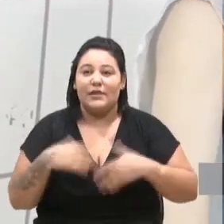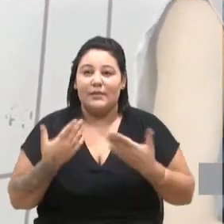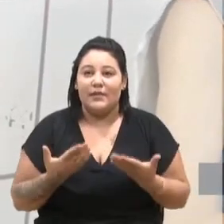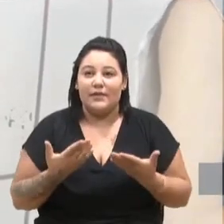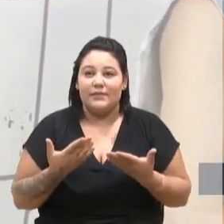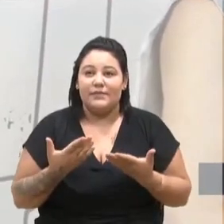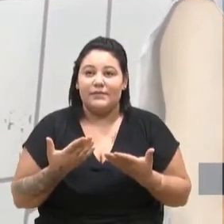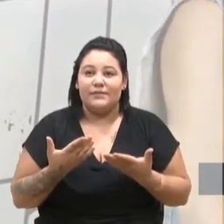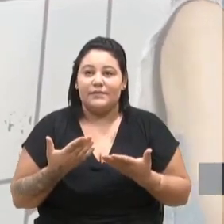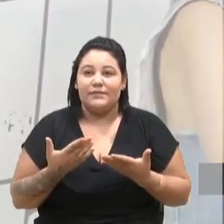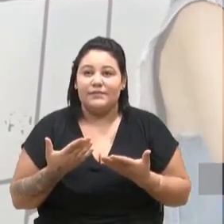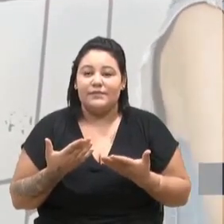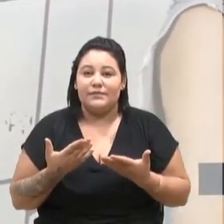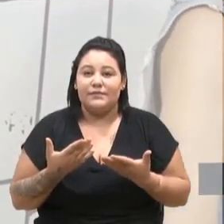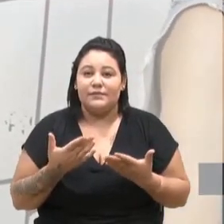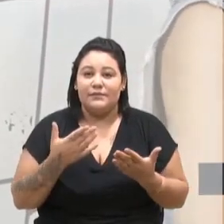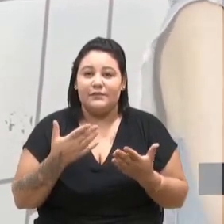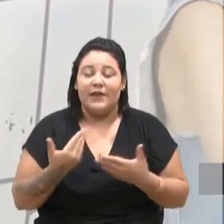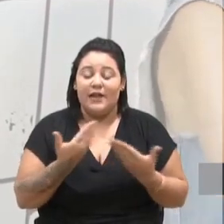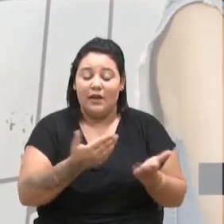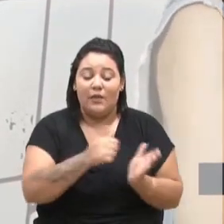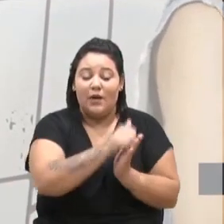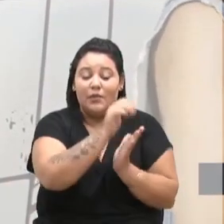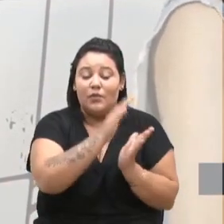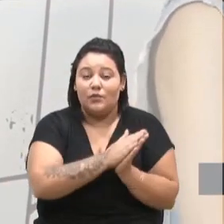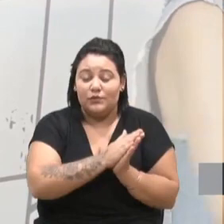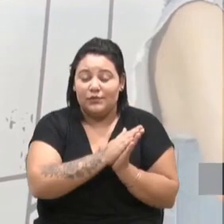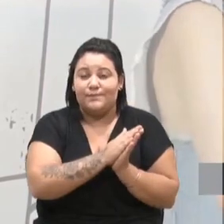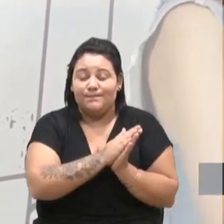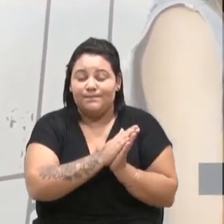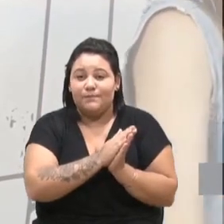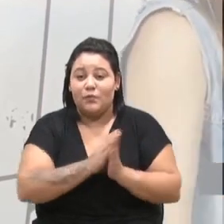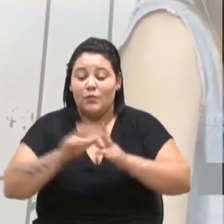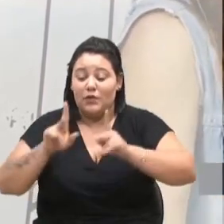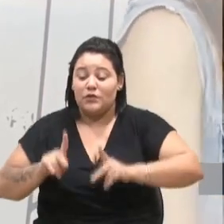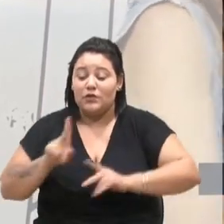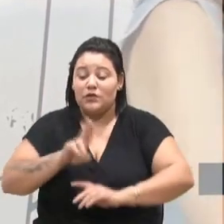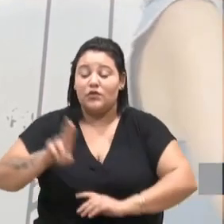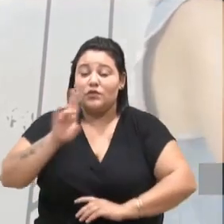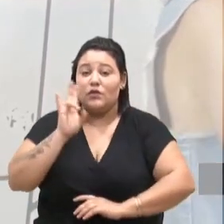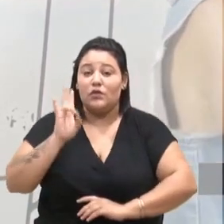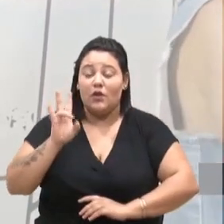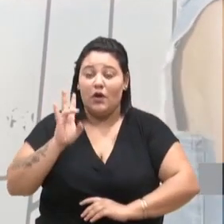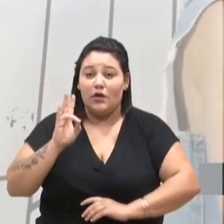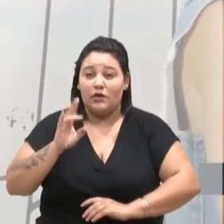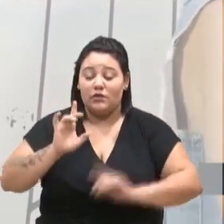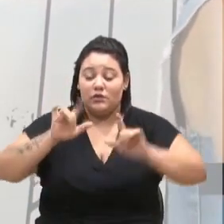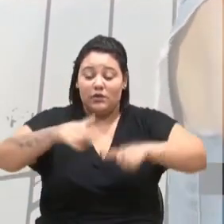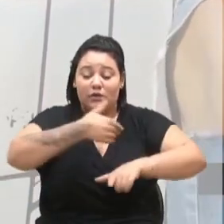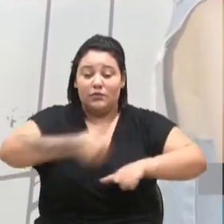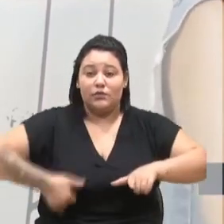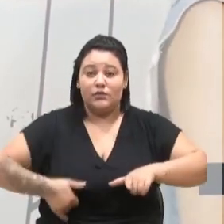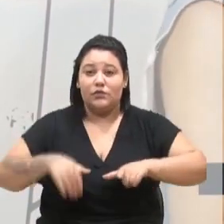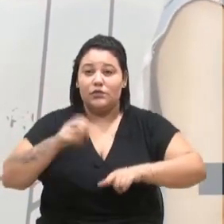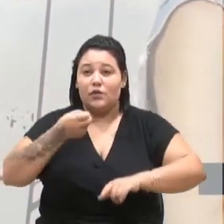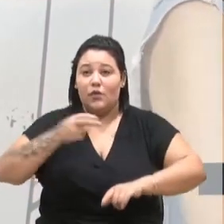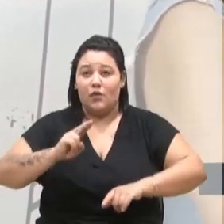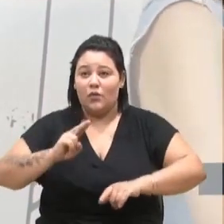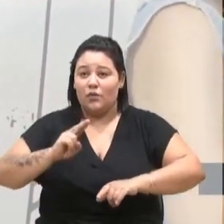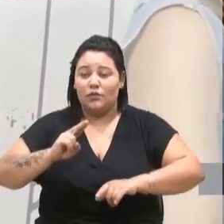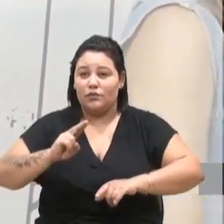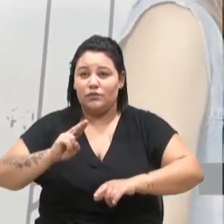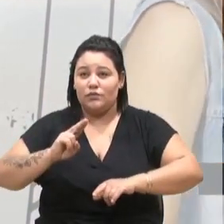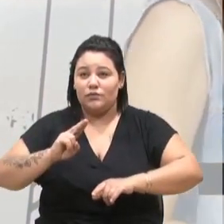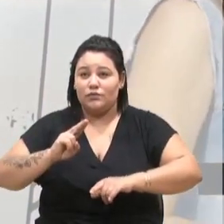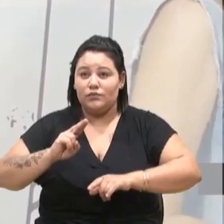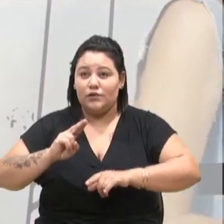penalizaria pessoas que tanto transportam quanto utilizam drogas em locais públicos. Inclusive, o senhor abordou que em outras cidades brasileiras